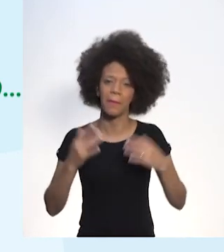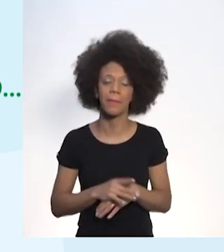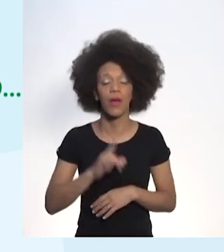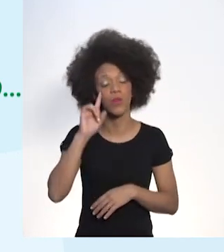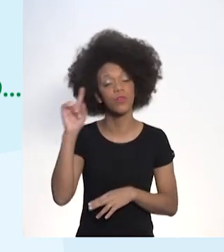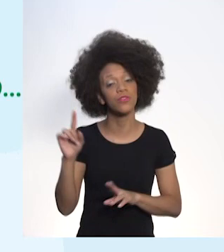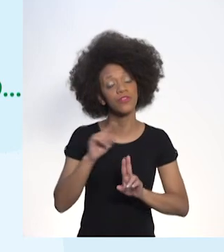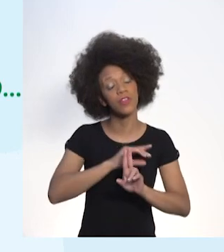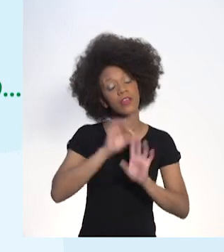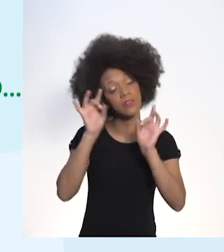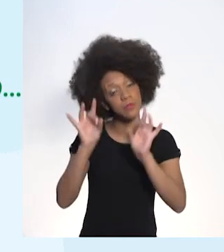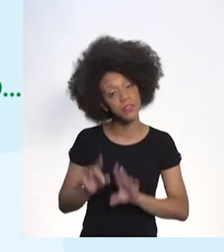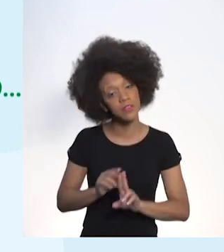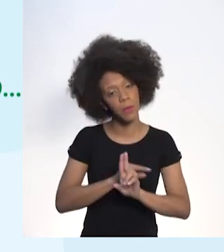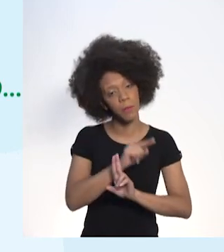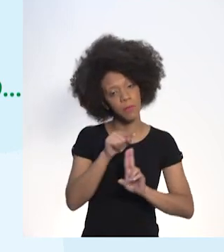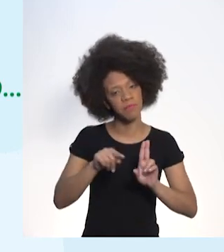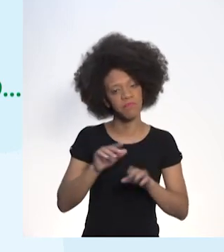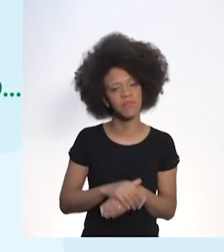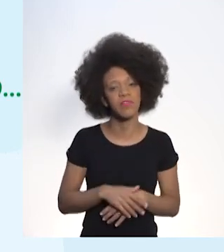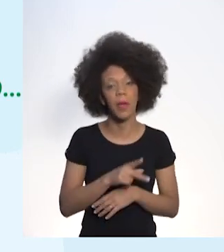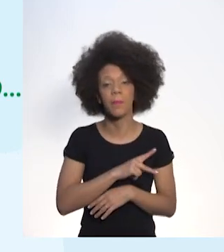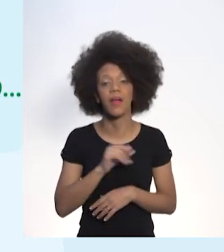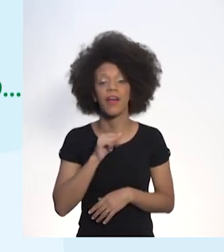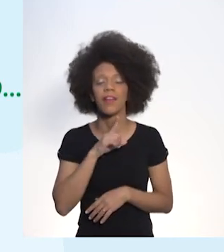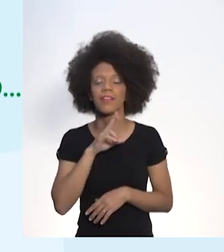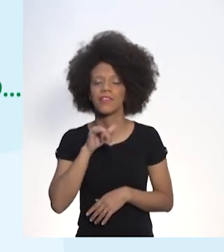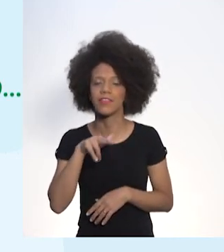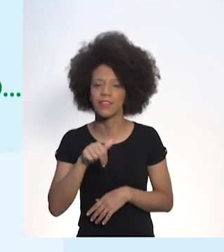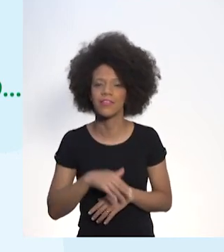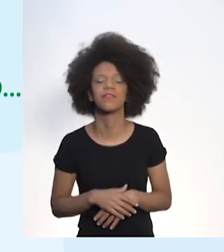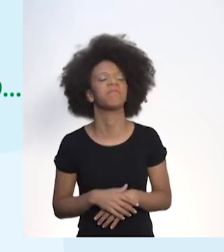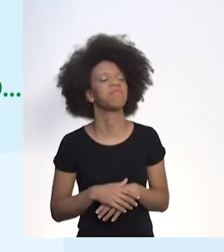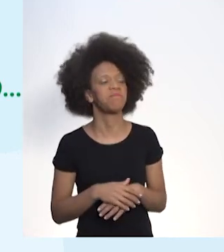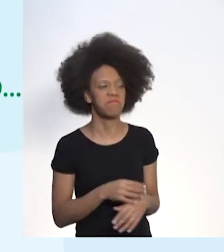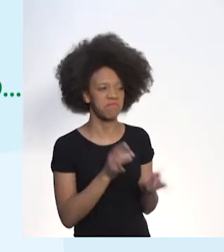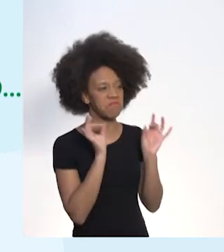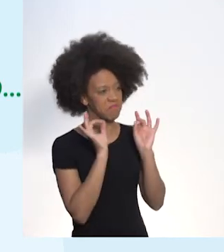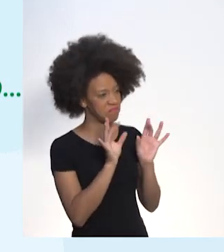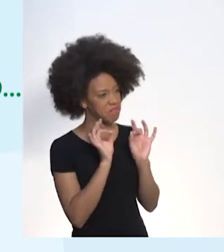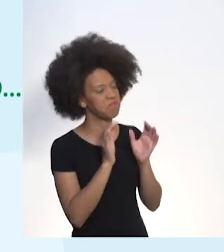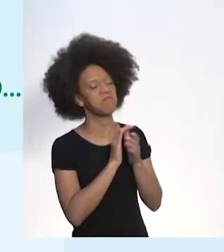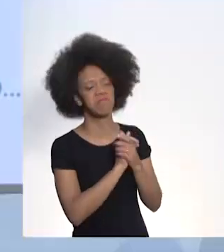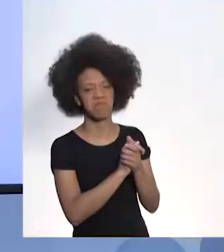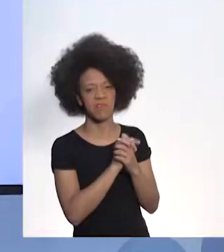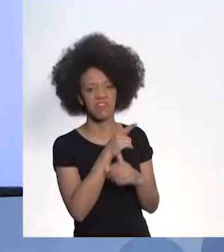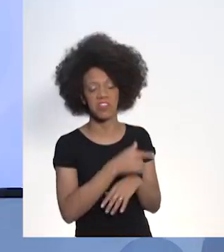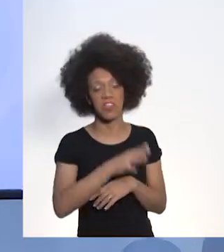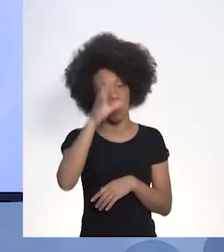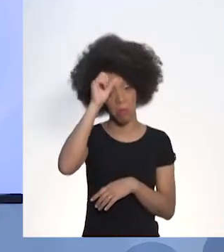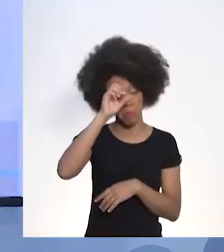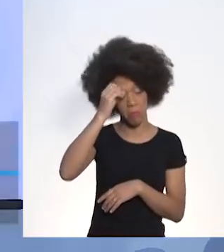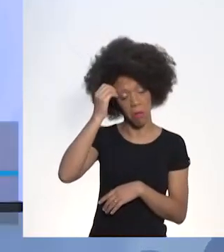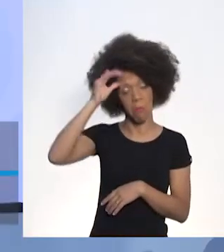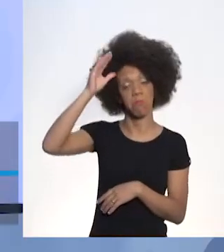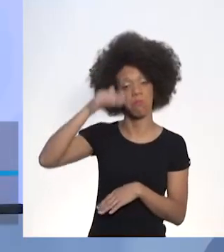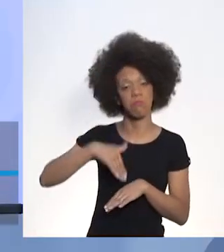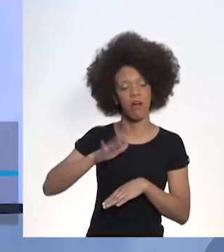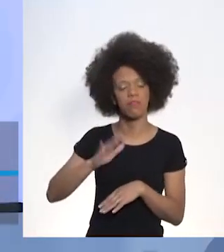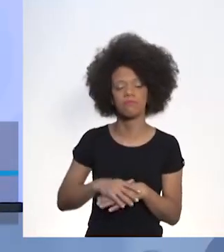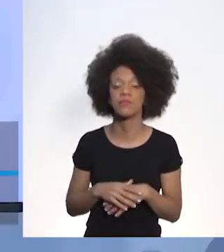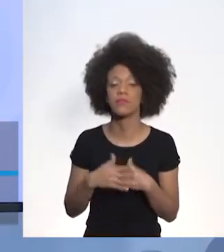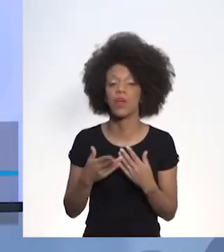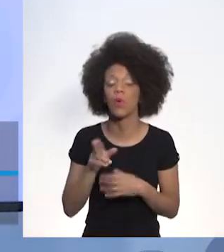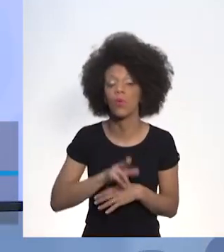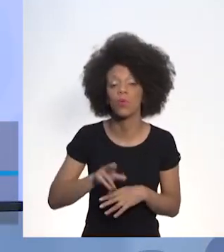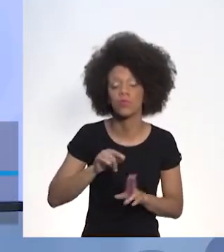Adriane, parabéns. Está mais informada do que eu, porque eu não sabia, Bacana, não. isso aí, muito bem, tá? Então, gente, utilizando o número π, a gente